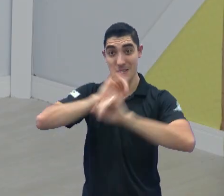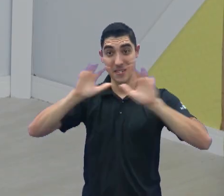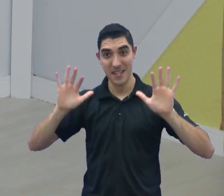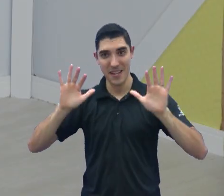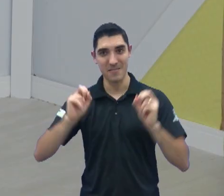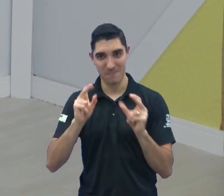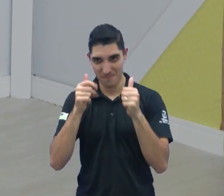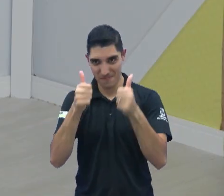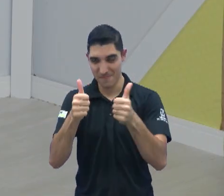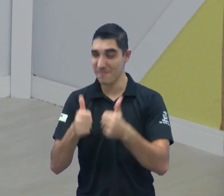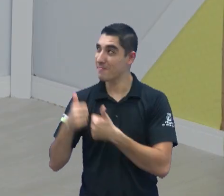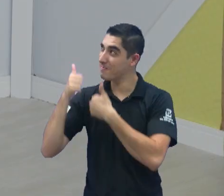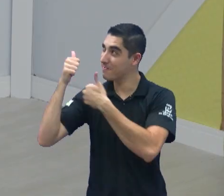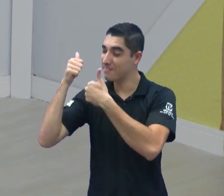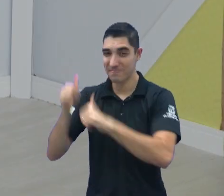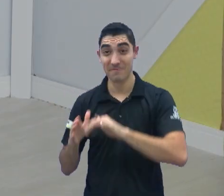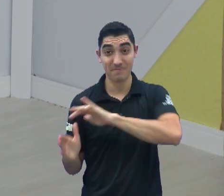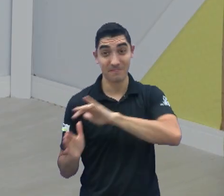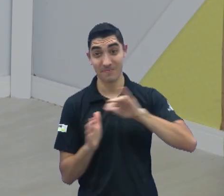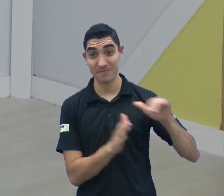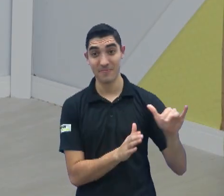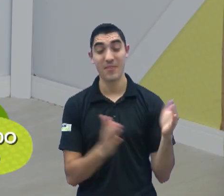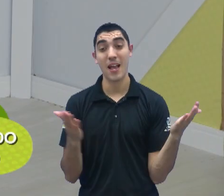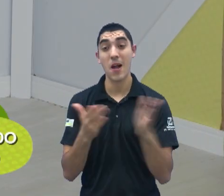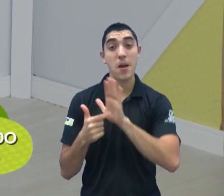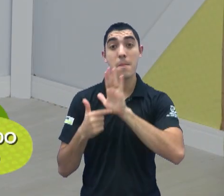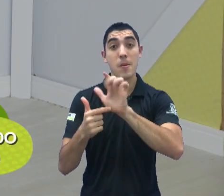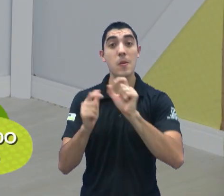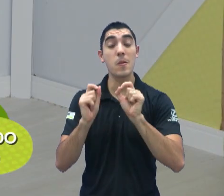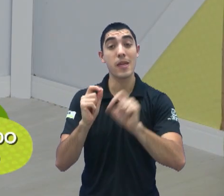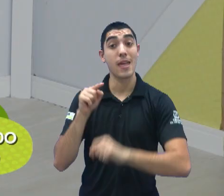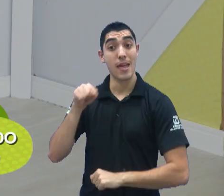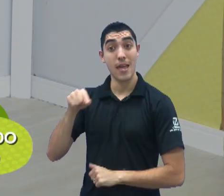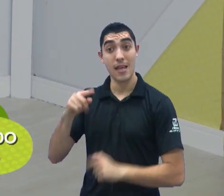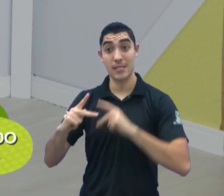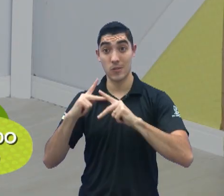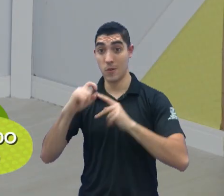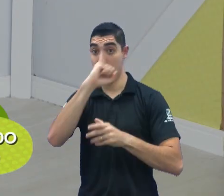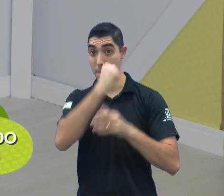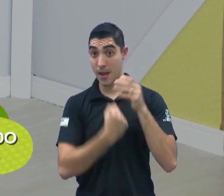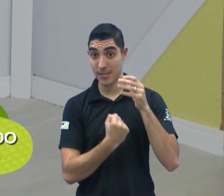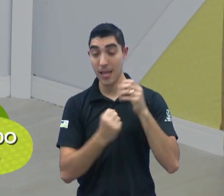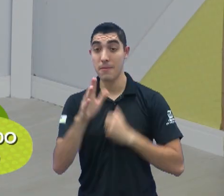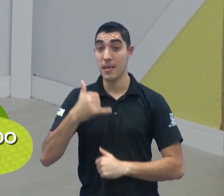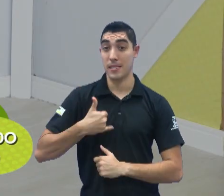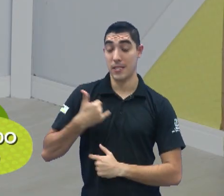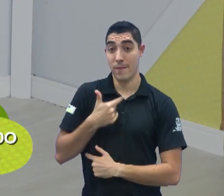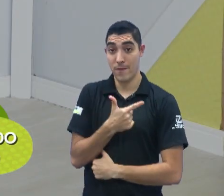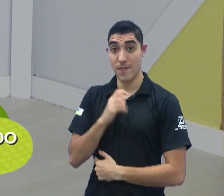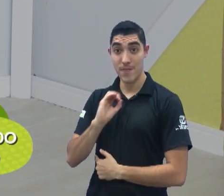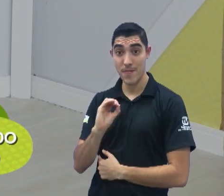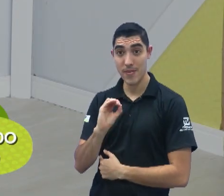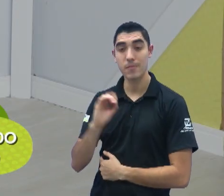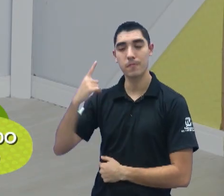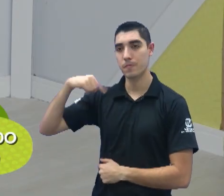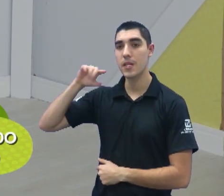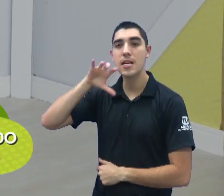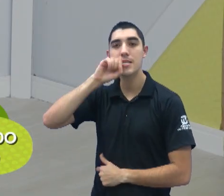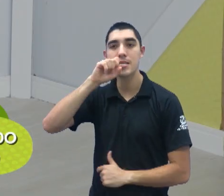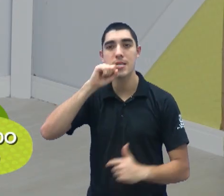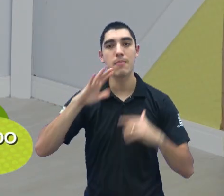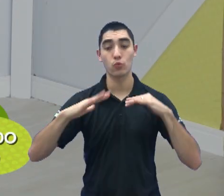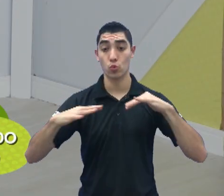nosso programa, tá certo? E olha só, a gente começa a hora de hoje falando de basquete, mas do basquete sub-20. No sábado, São José recebeu o